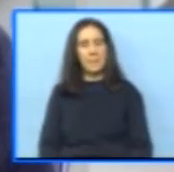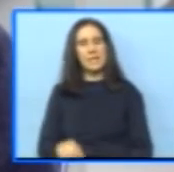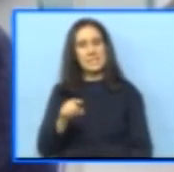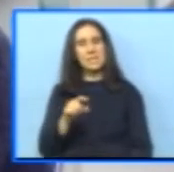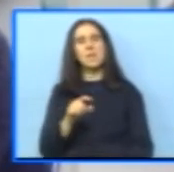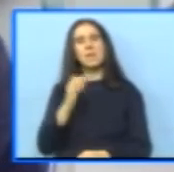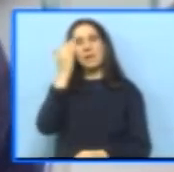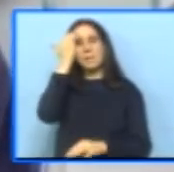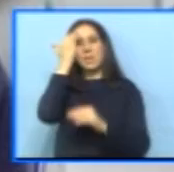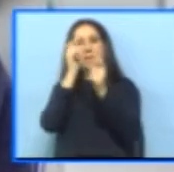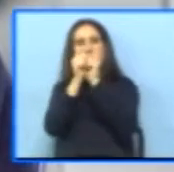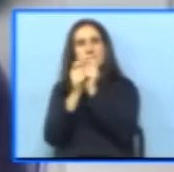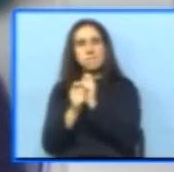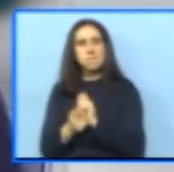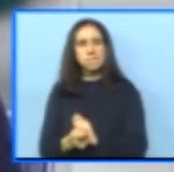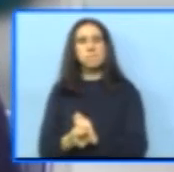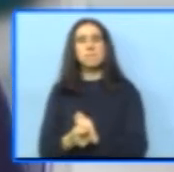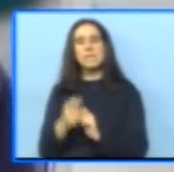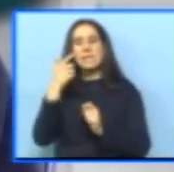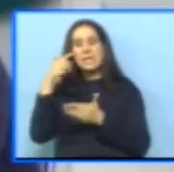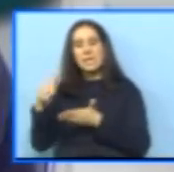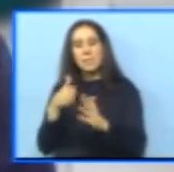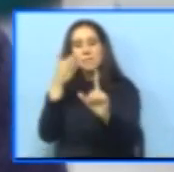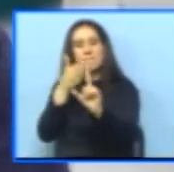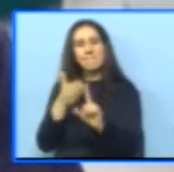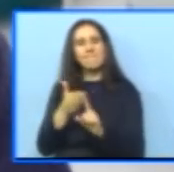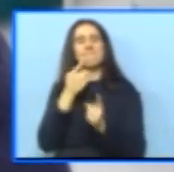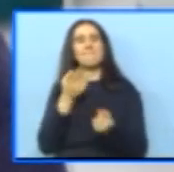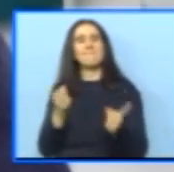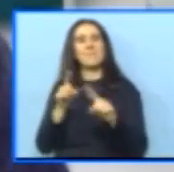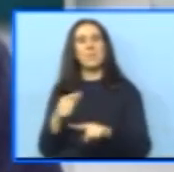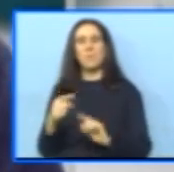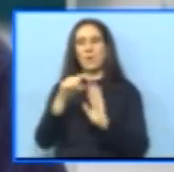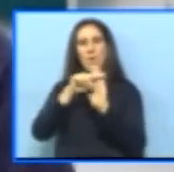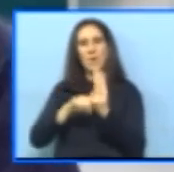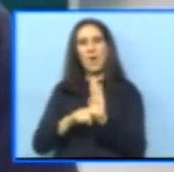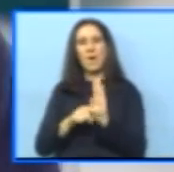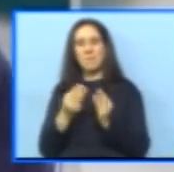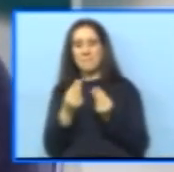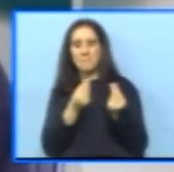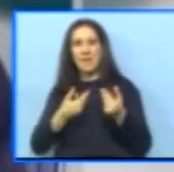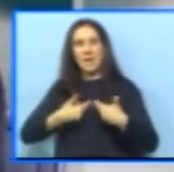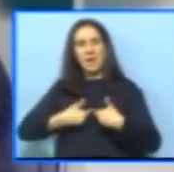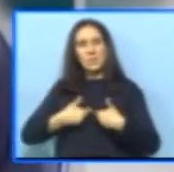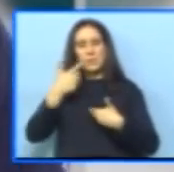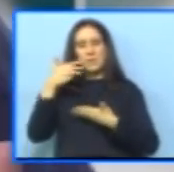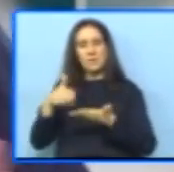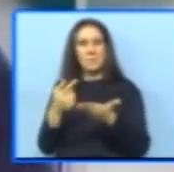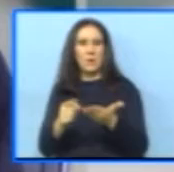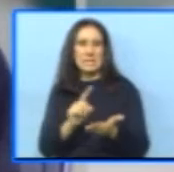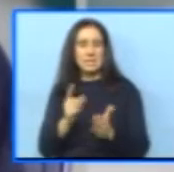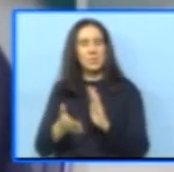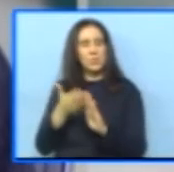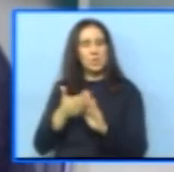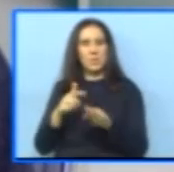de mentalidades, de centrar as coisas no caminho e não simplesmente nas normas e nos preceitos que nos ajudam a caminhar, que é urgente